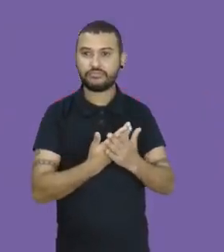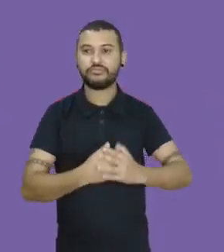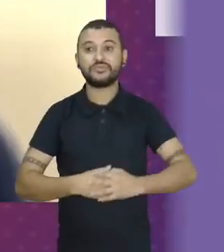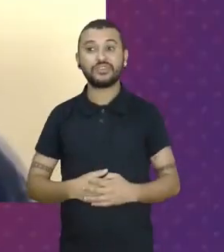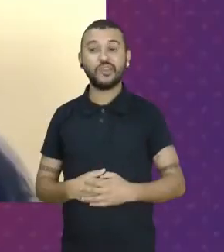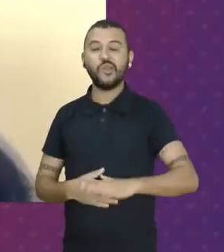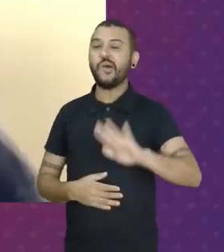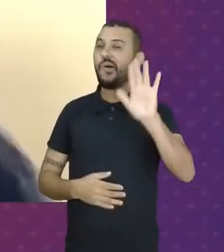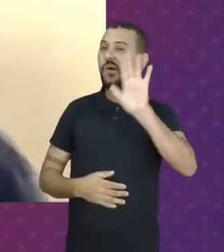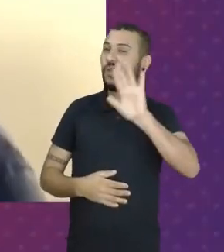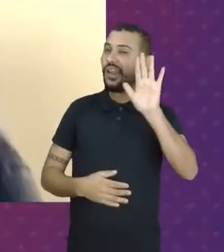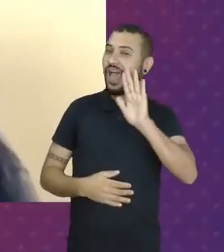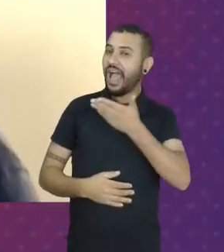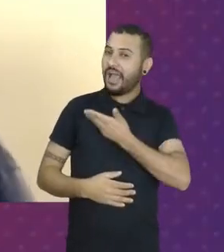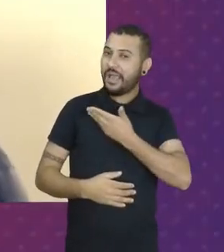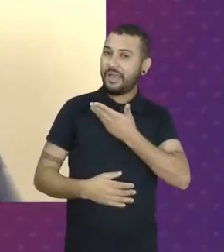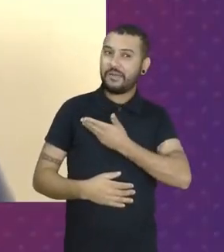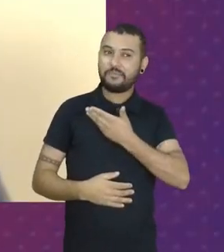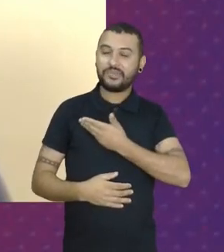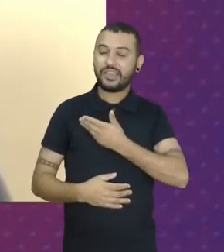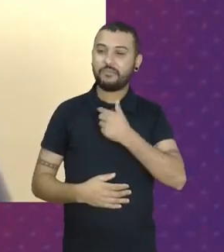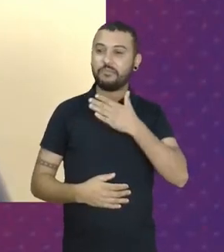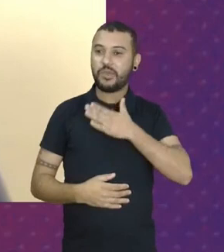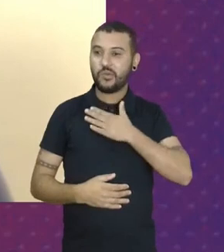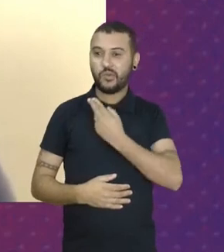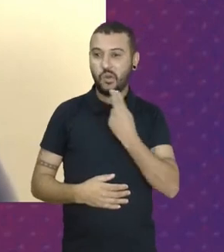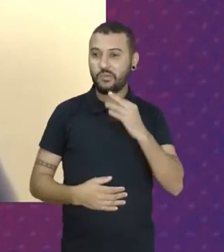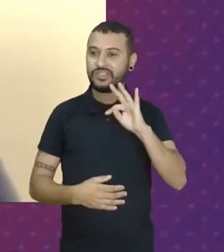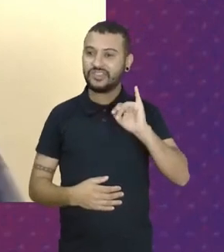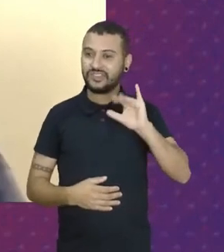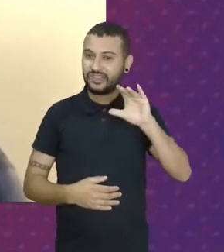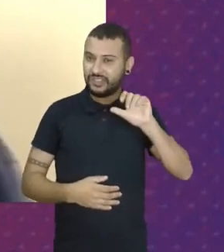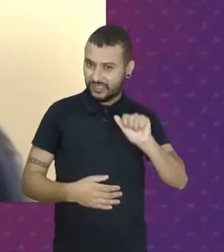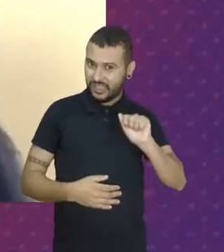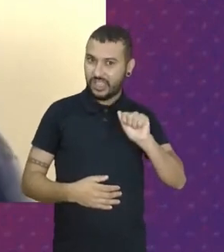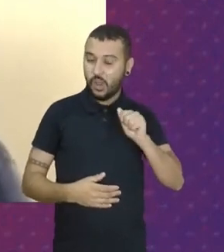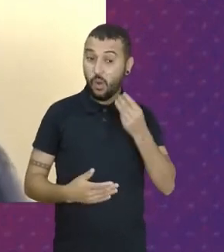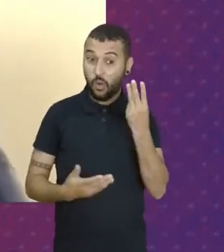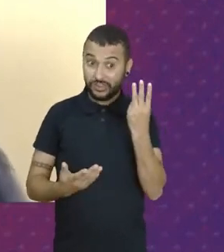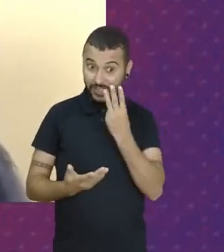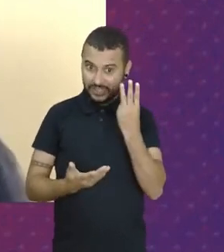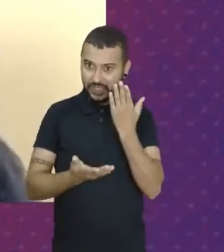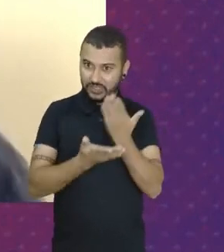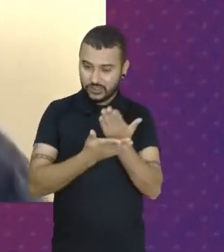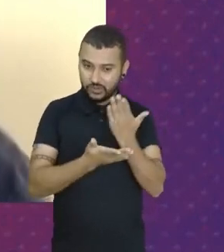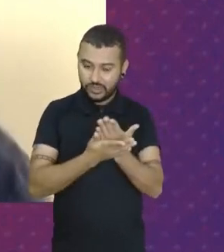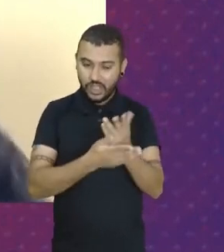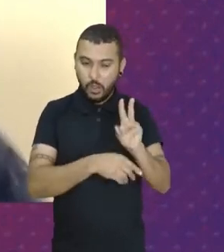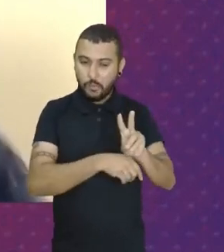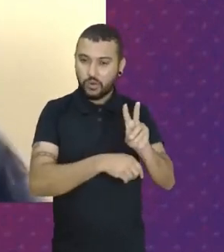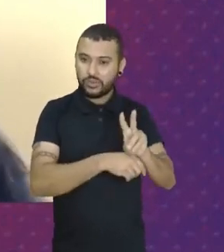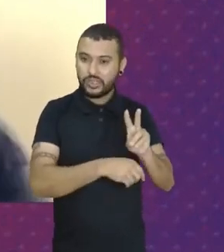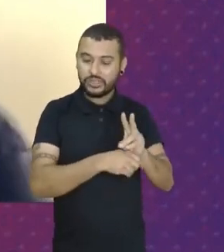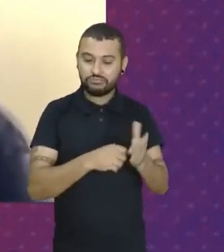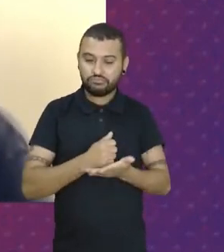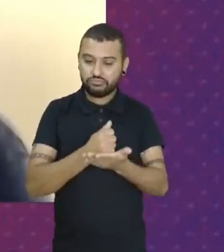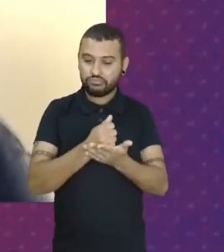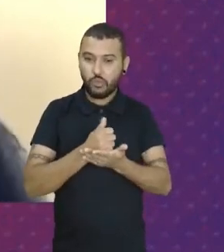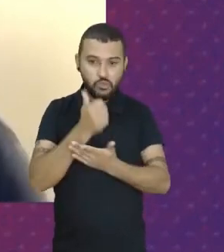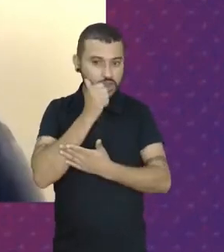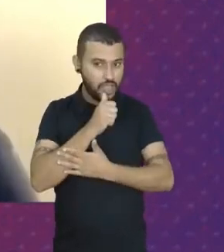Olá, companheiras, eu sou a Tica Moreno e essa é a nossa terceira aula sobre o cuidado aqui no Elas por